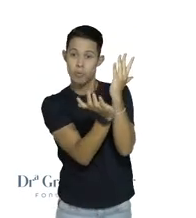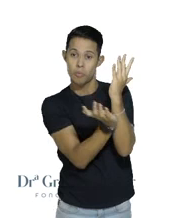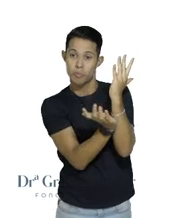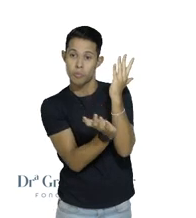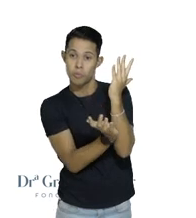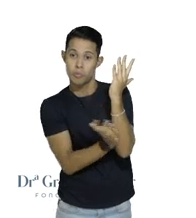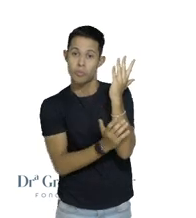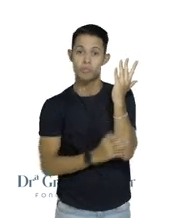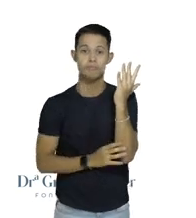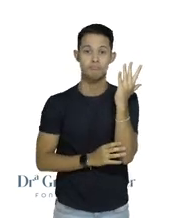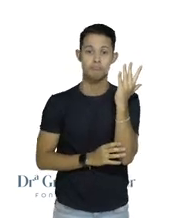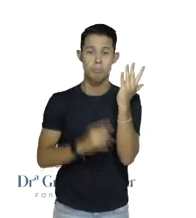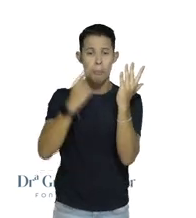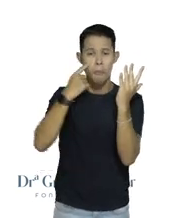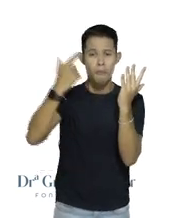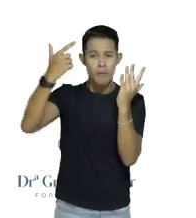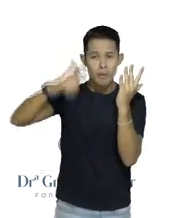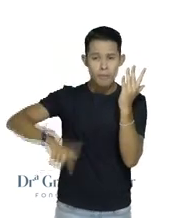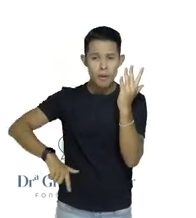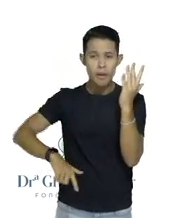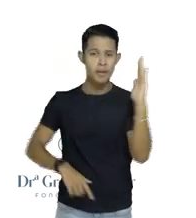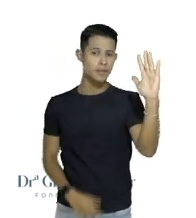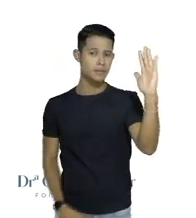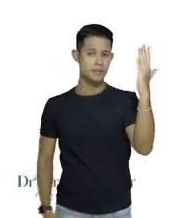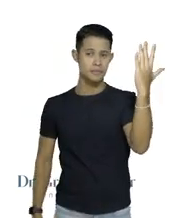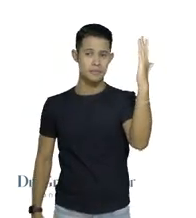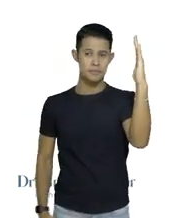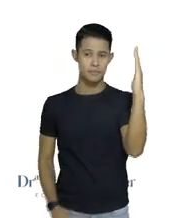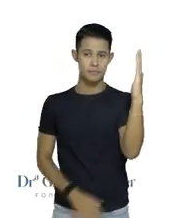Vocês veem algo a mais?